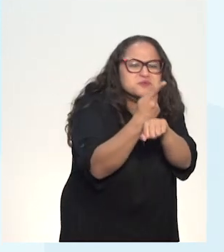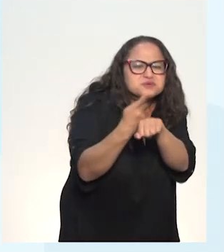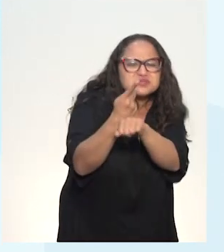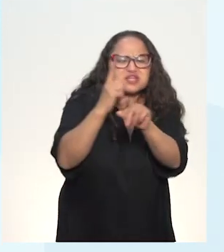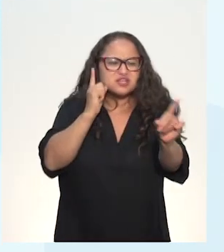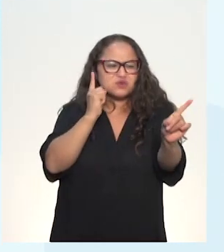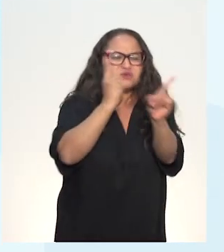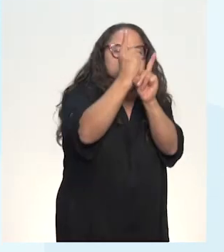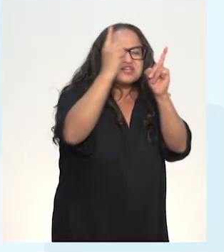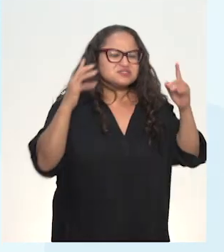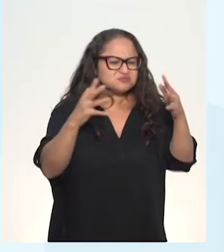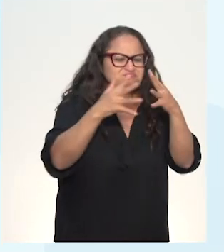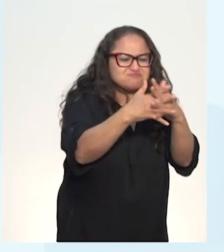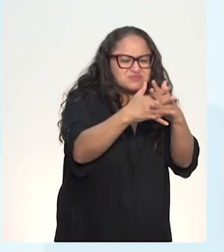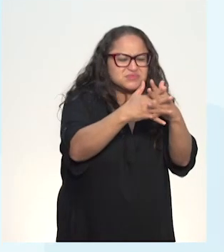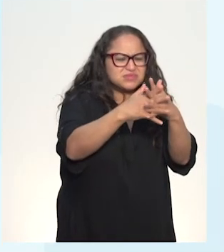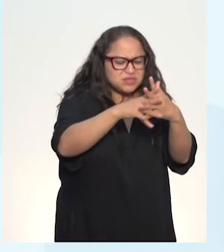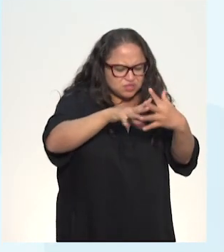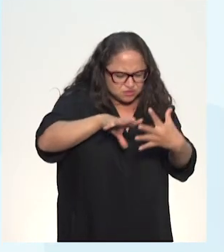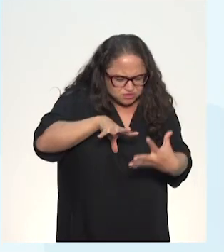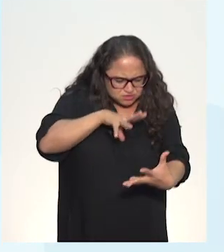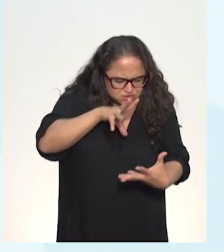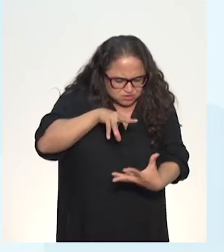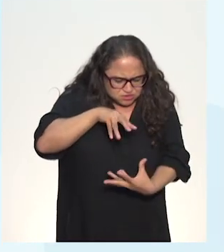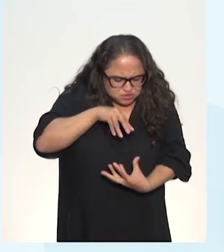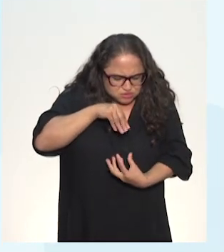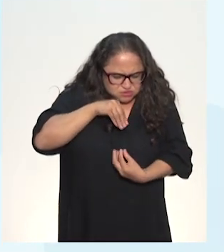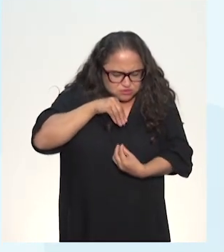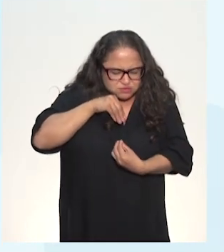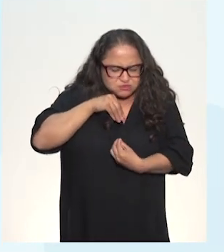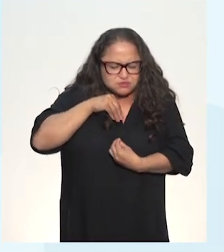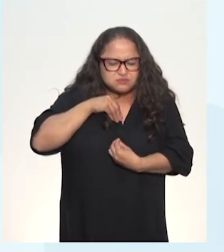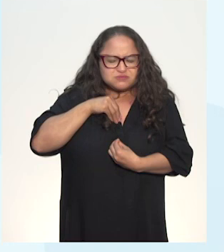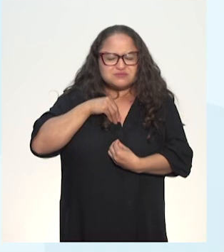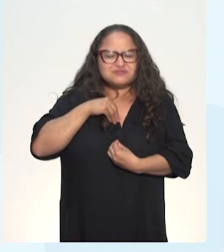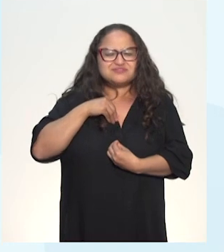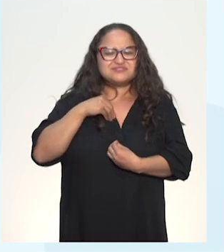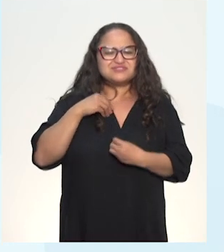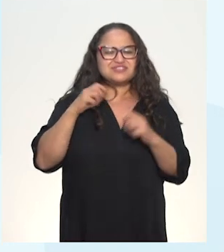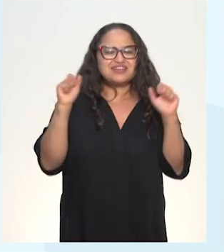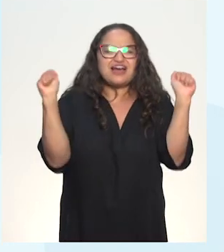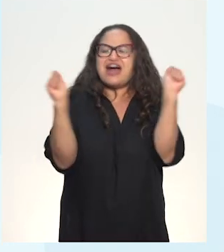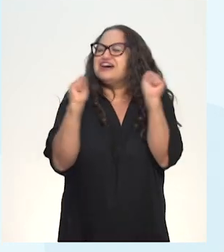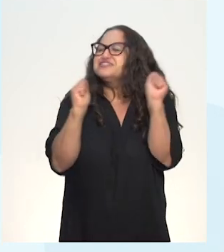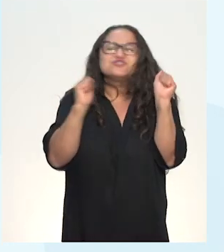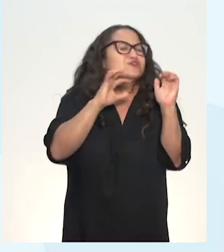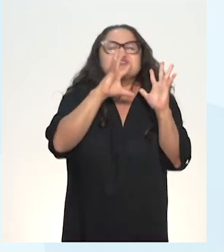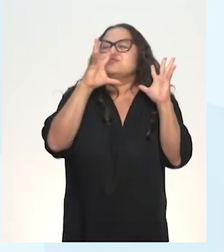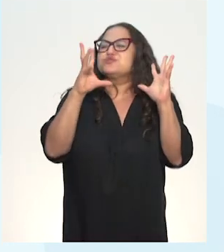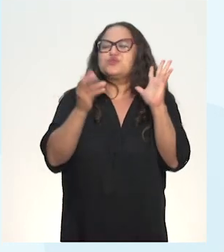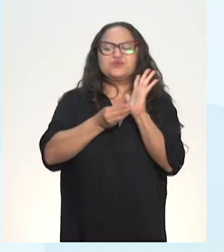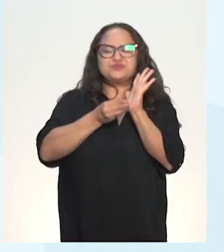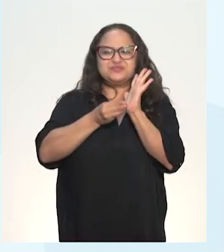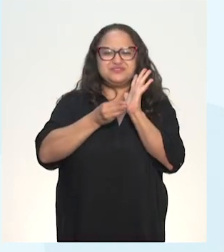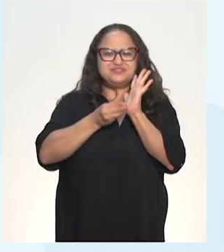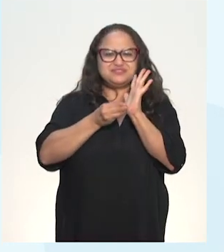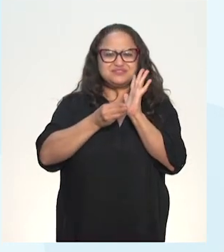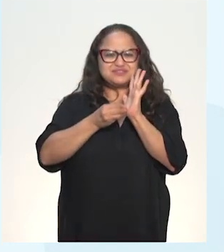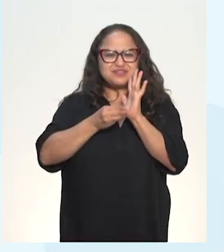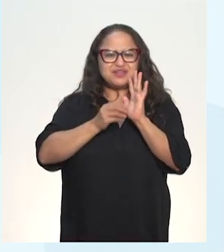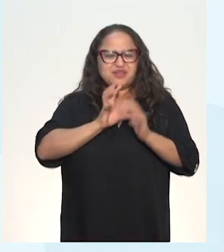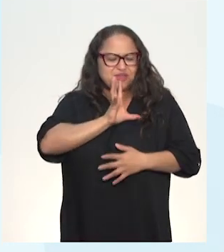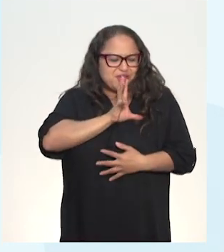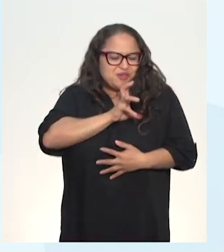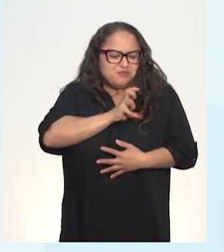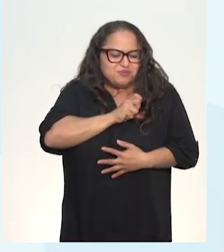fundir-se na minha alma. Eu adoro todas as coisas. E o meu coração é um